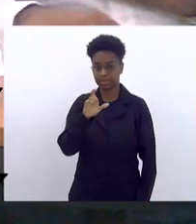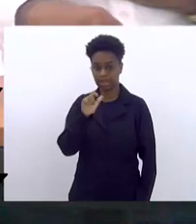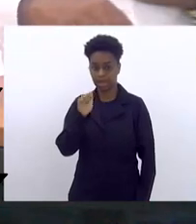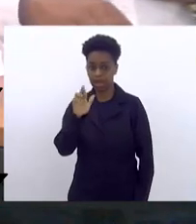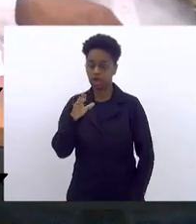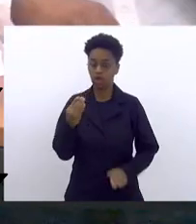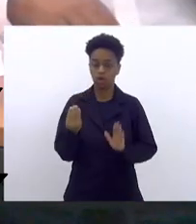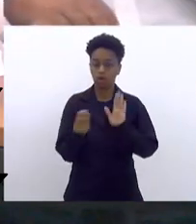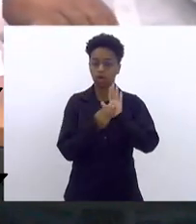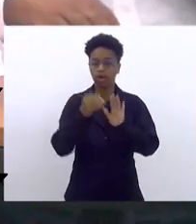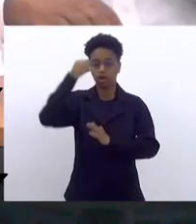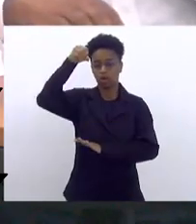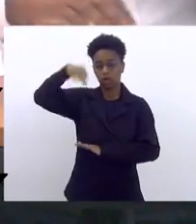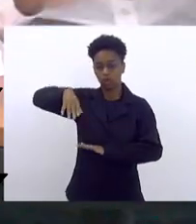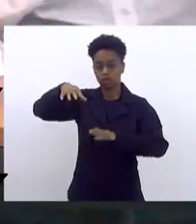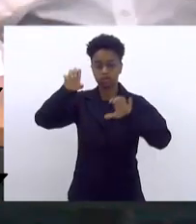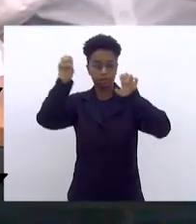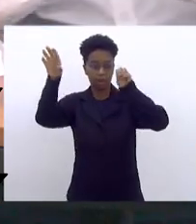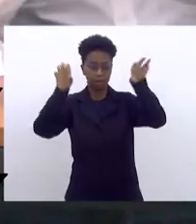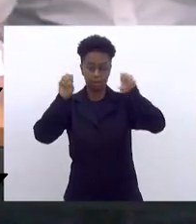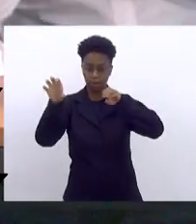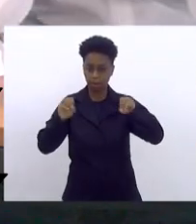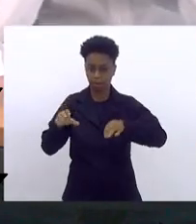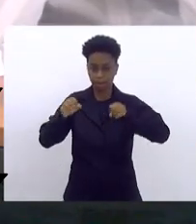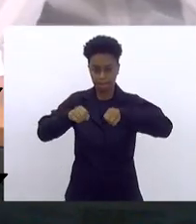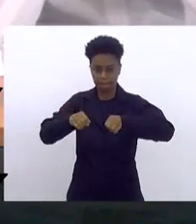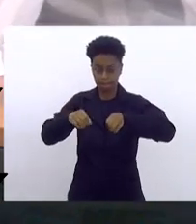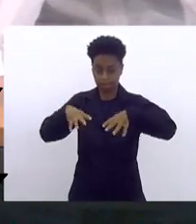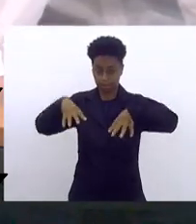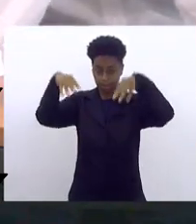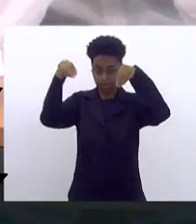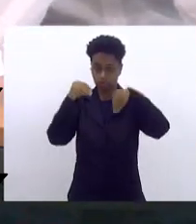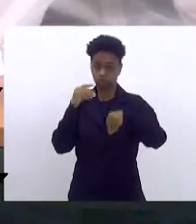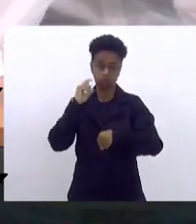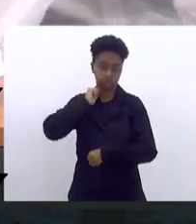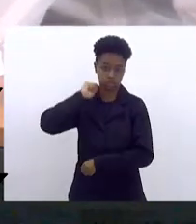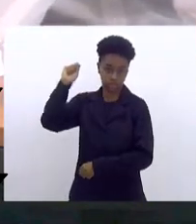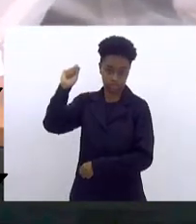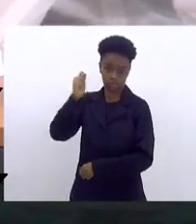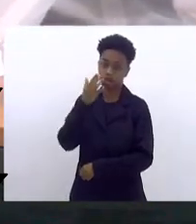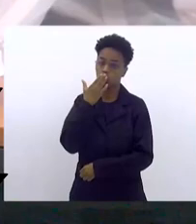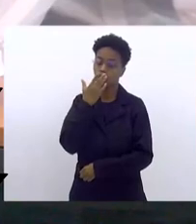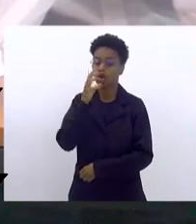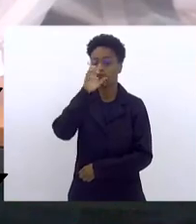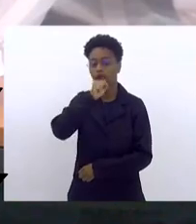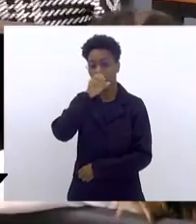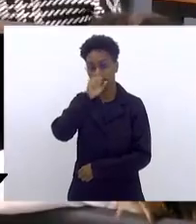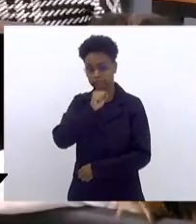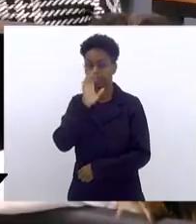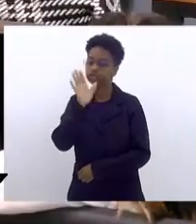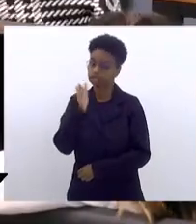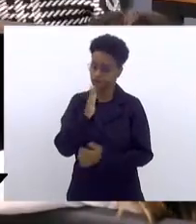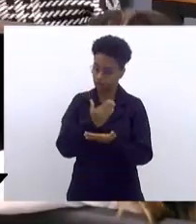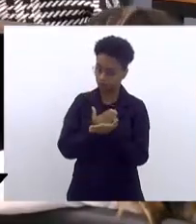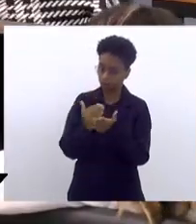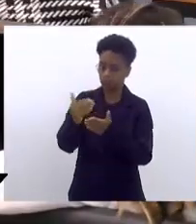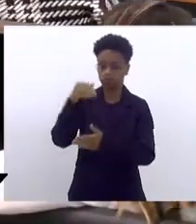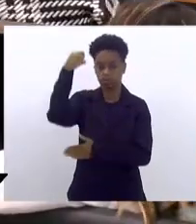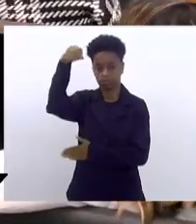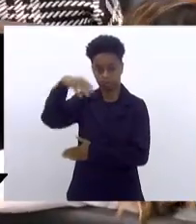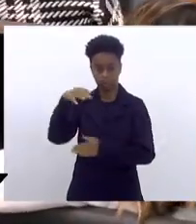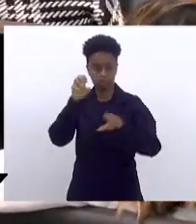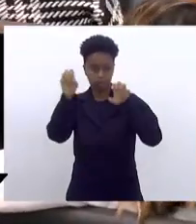laranja. Foi aceito. Palácio Tiradentes já está de laranja, iluminado de laranja.